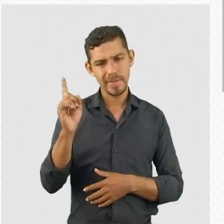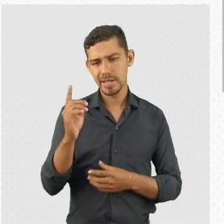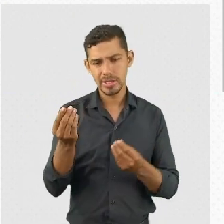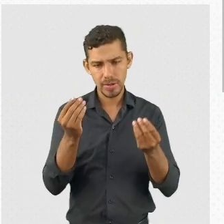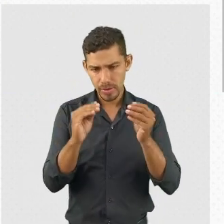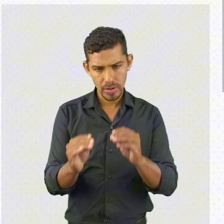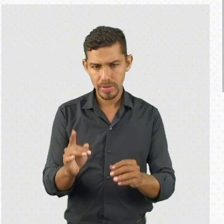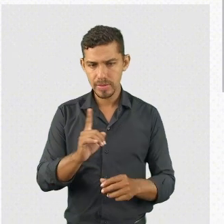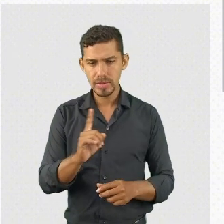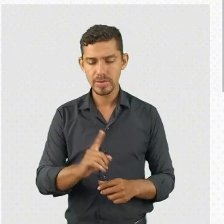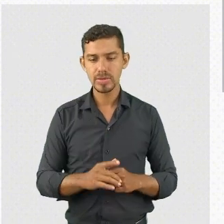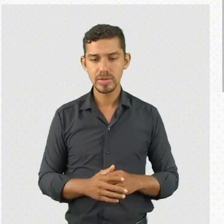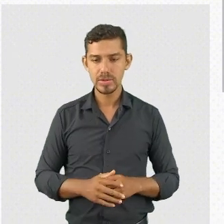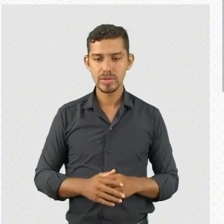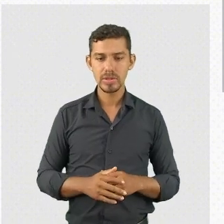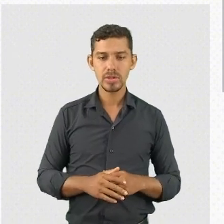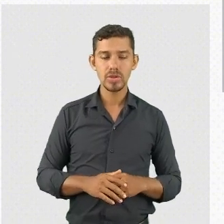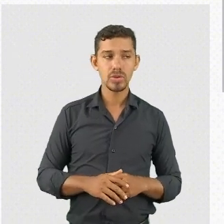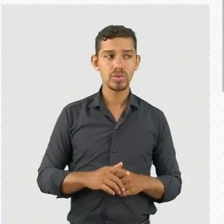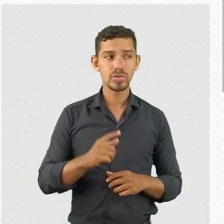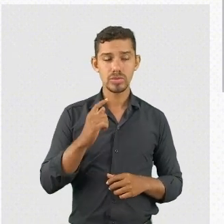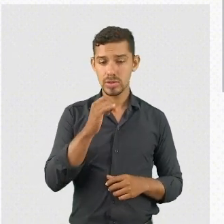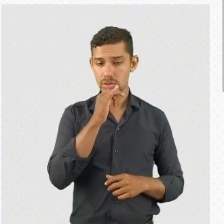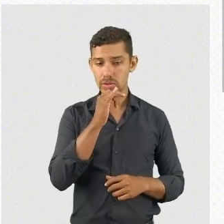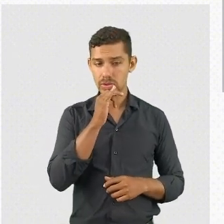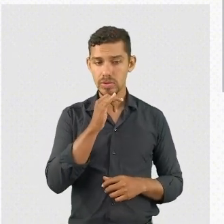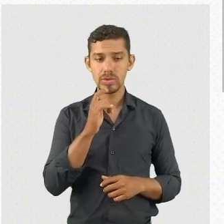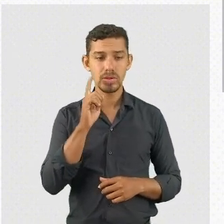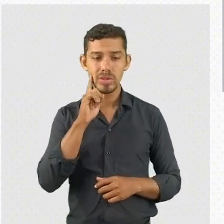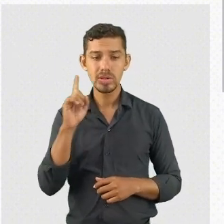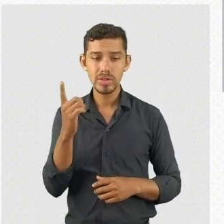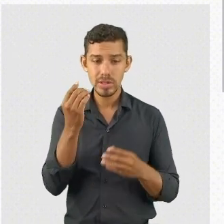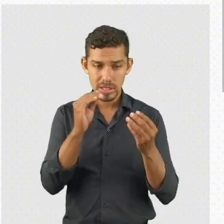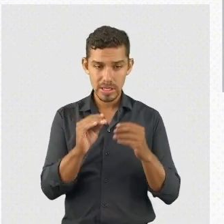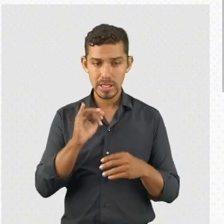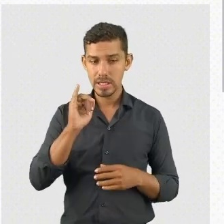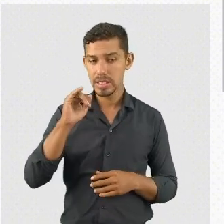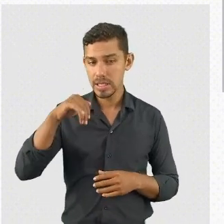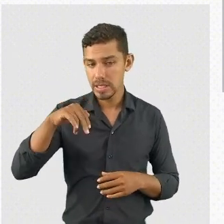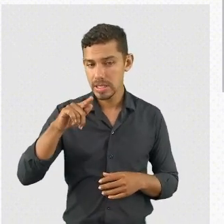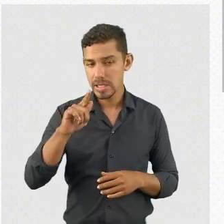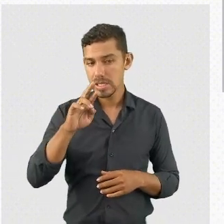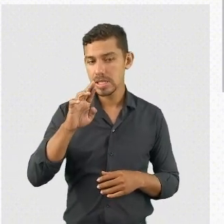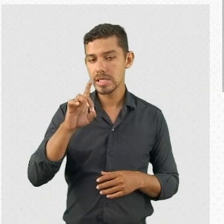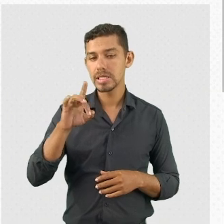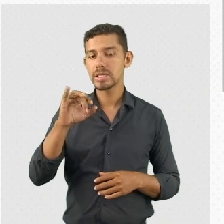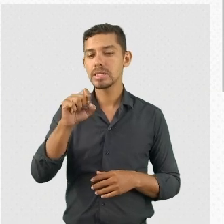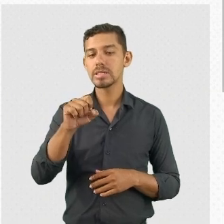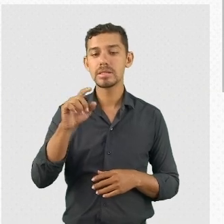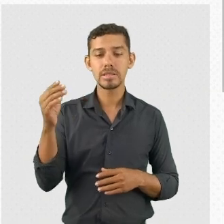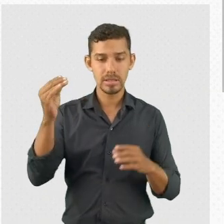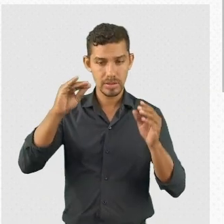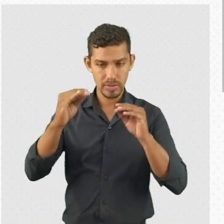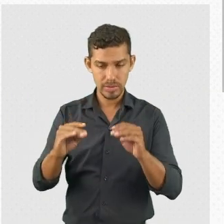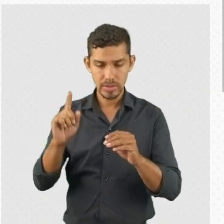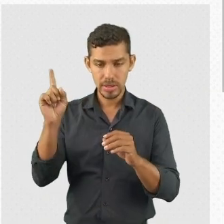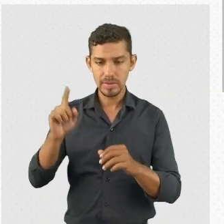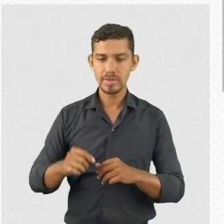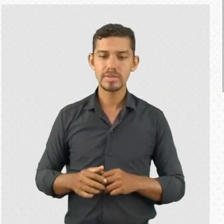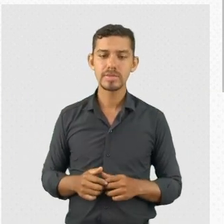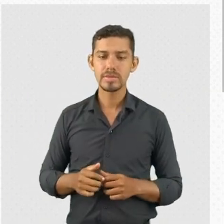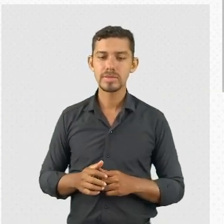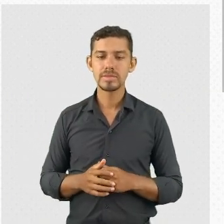preparo. Ela está com o foco nos ingredients. Quais os ingredientes que estão previstos na